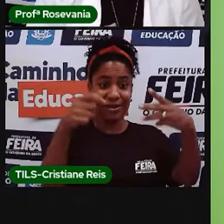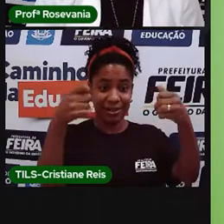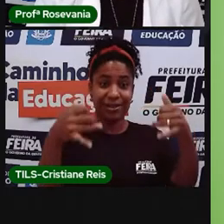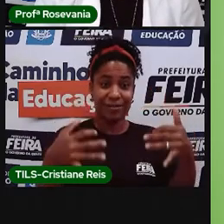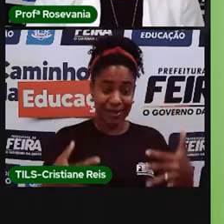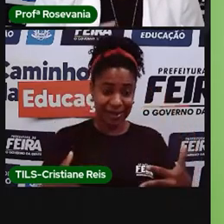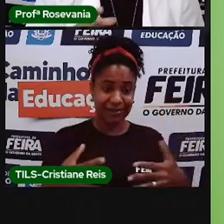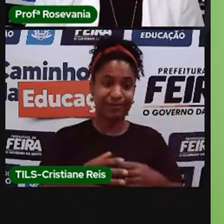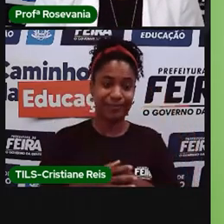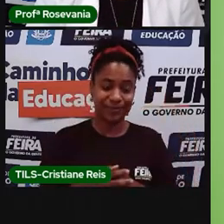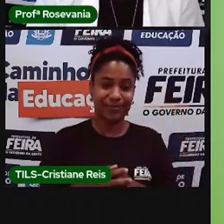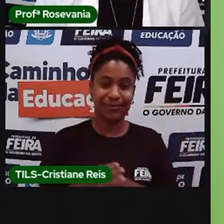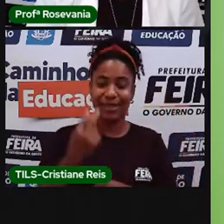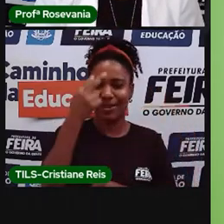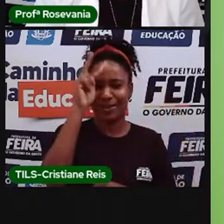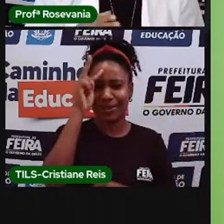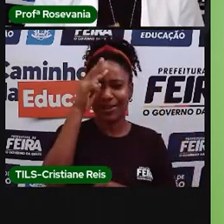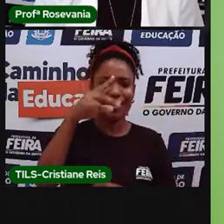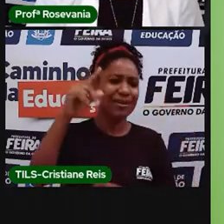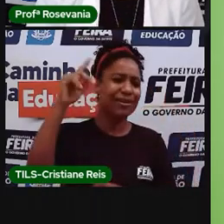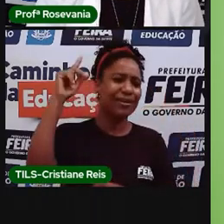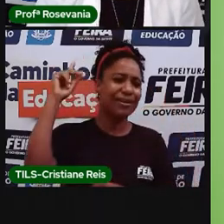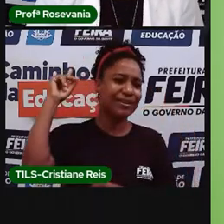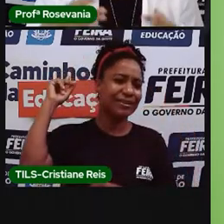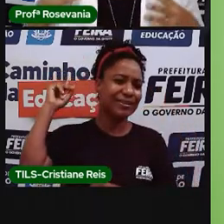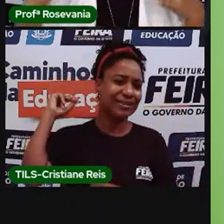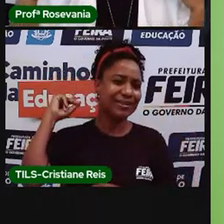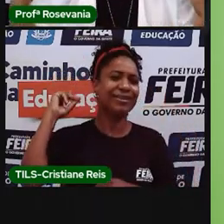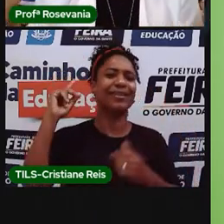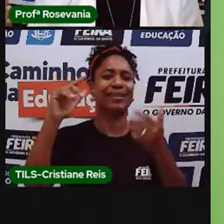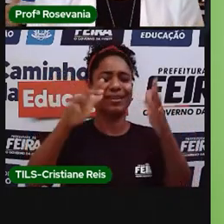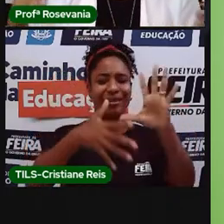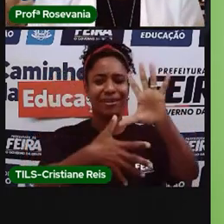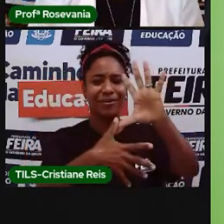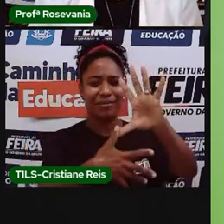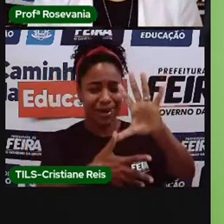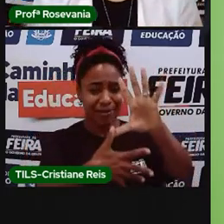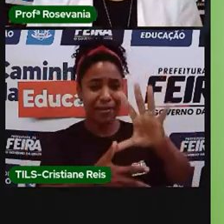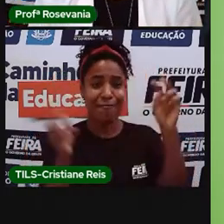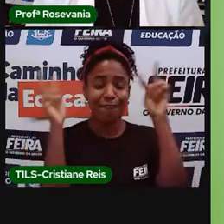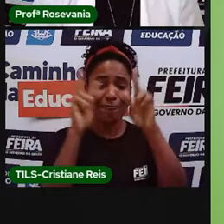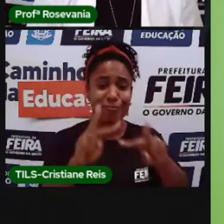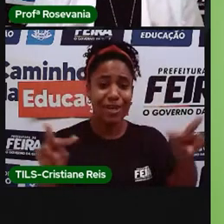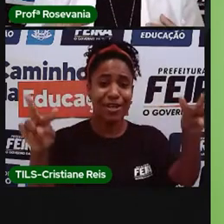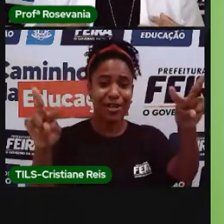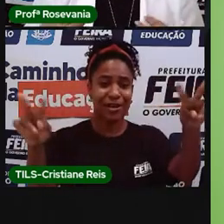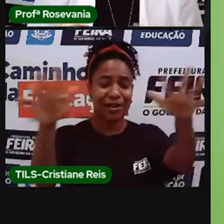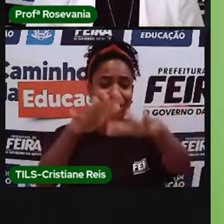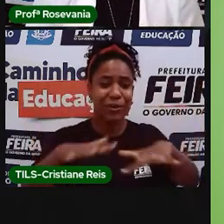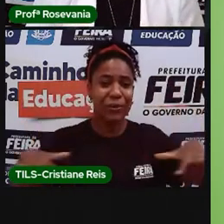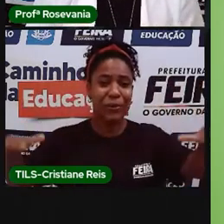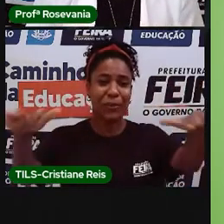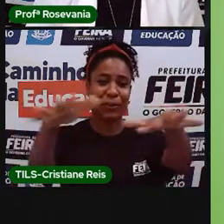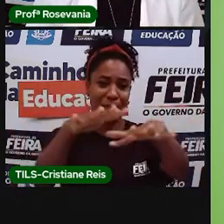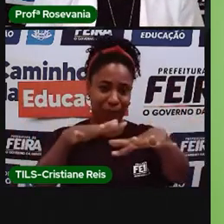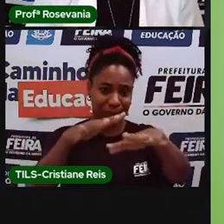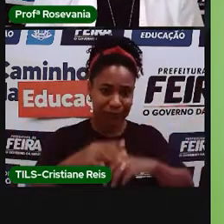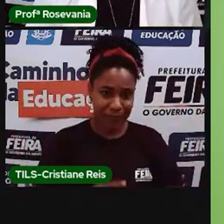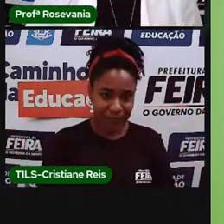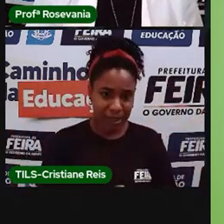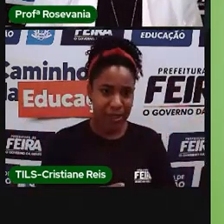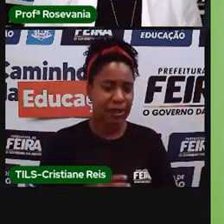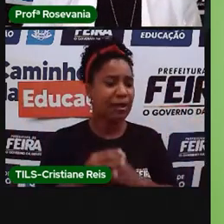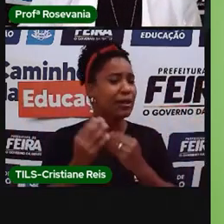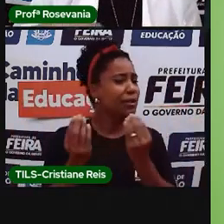nas histórias antigas, os primeiros mapas continham elementos de espaço visível das paisagens. Então, na realidade, o que é que eles